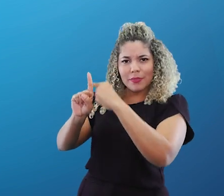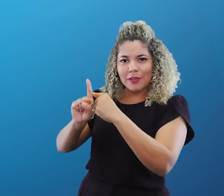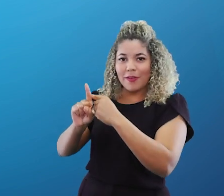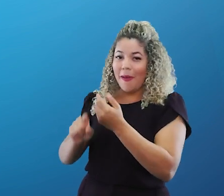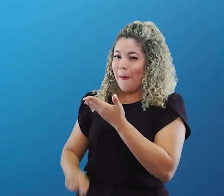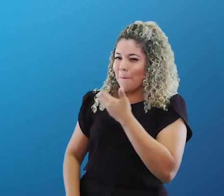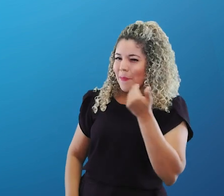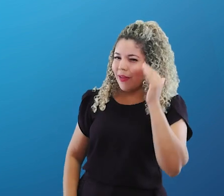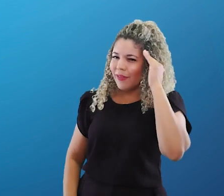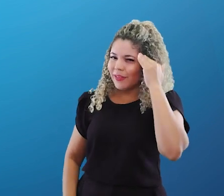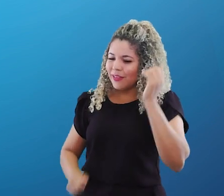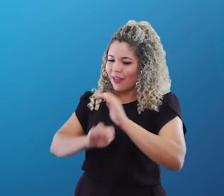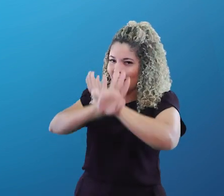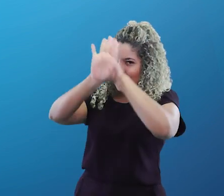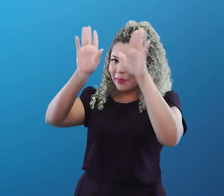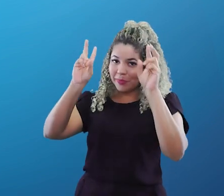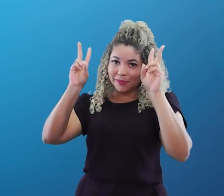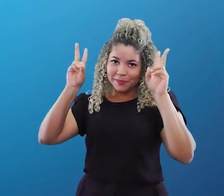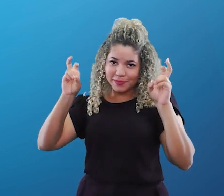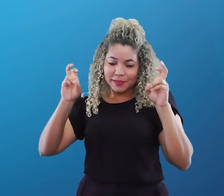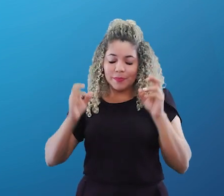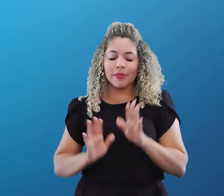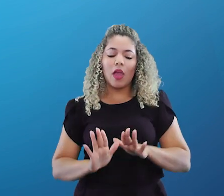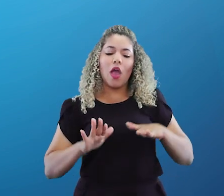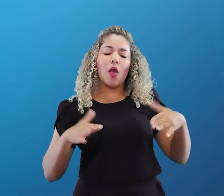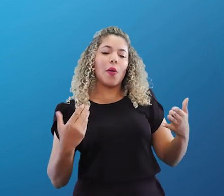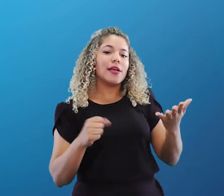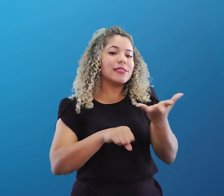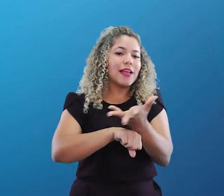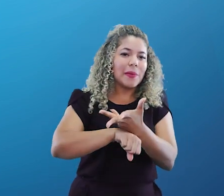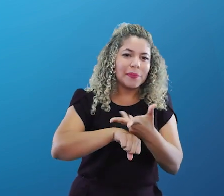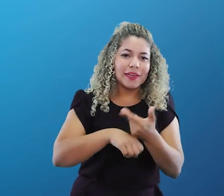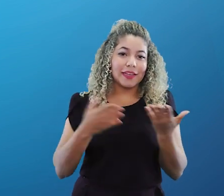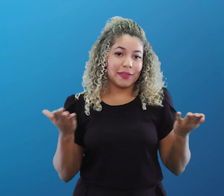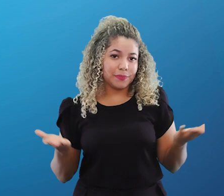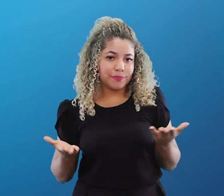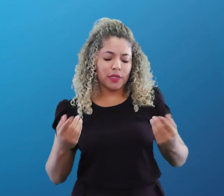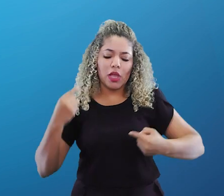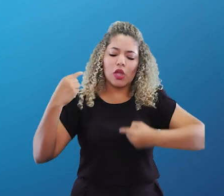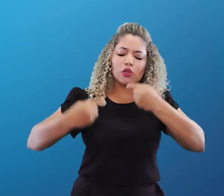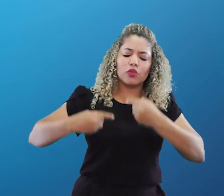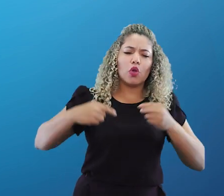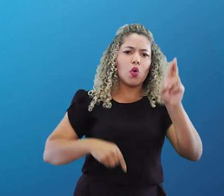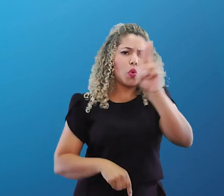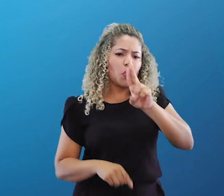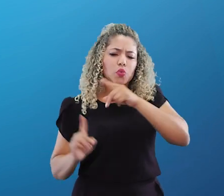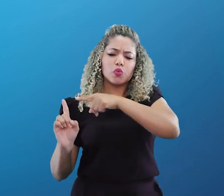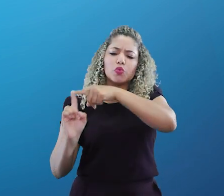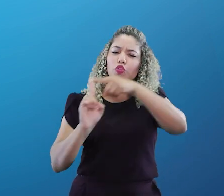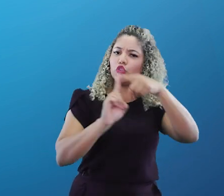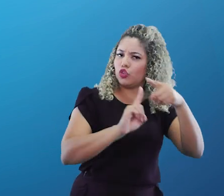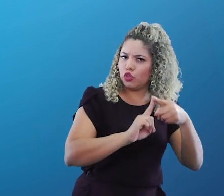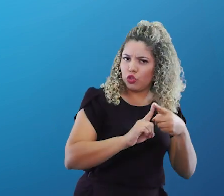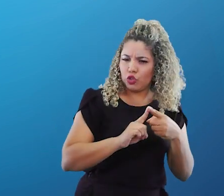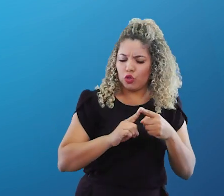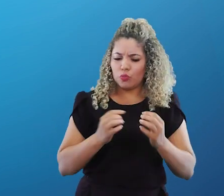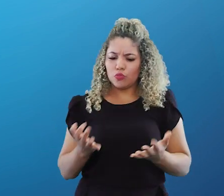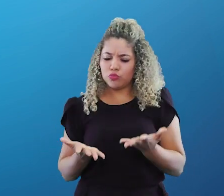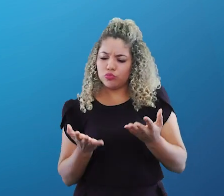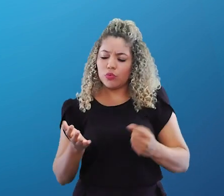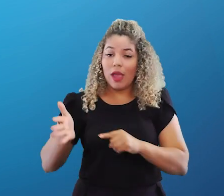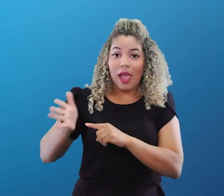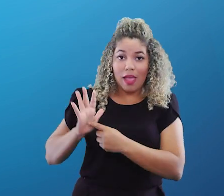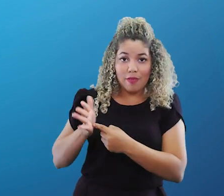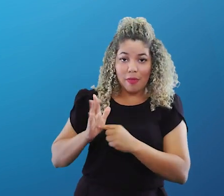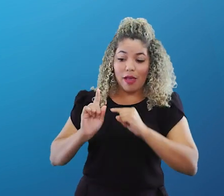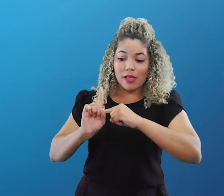entender melhor esse tema? Habilidades da aula. Discutir o uso de diferentes tipos de combustível e máquinas térmicas